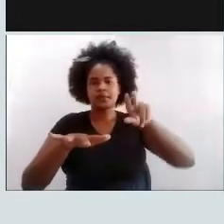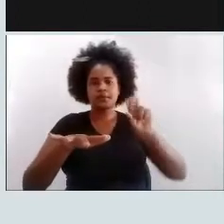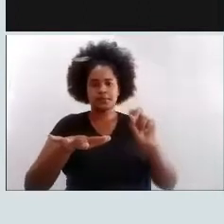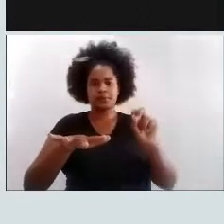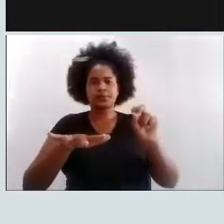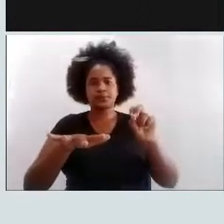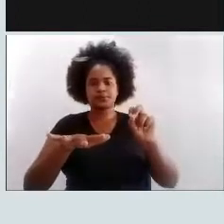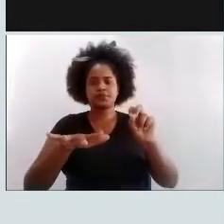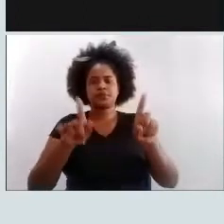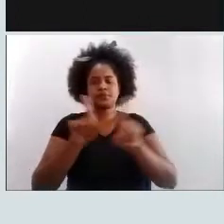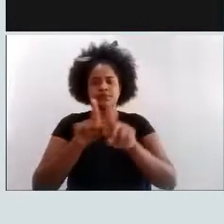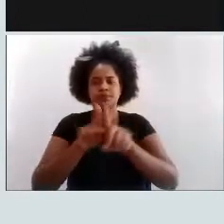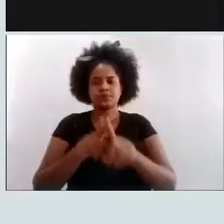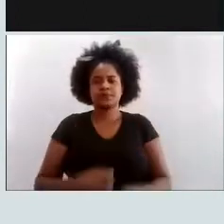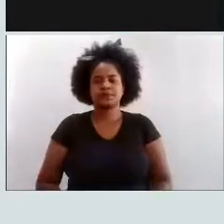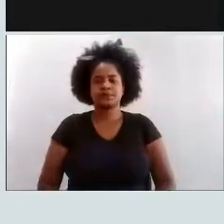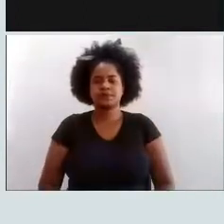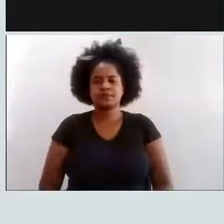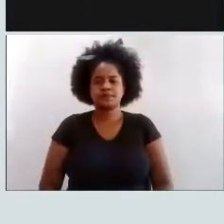Pode passar.